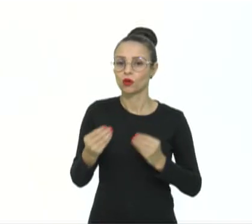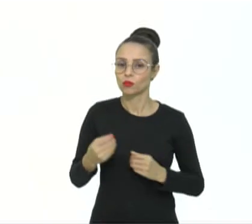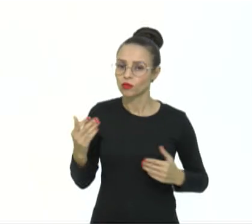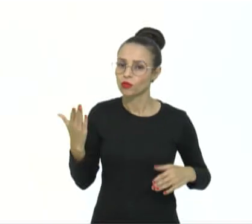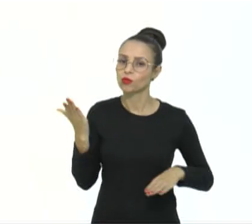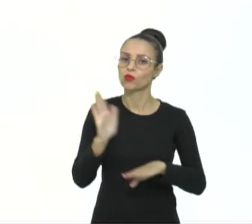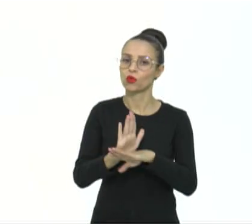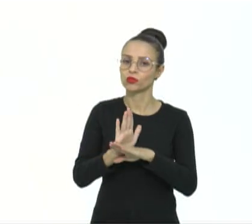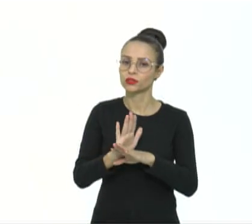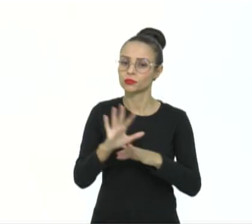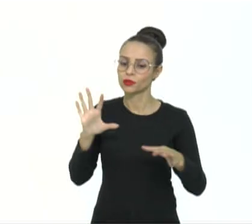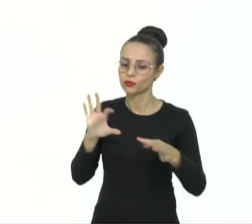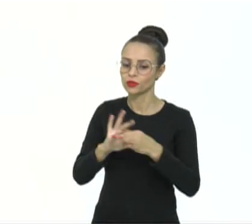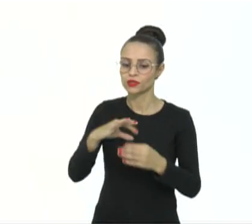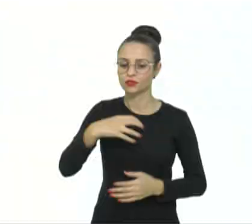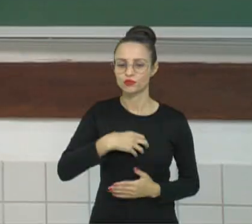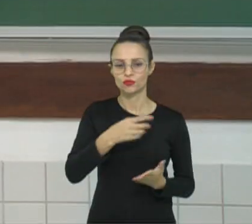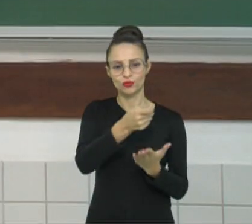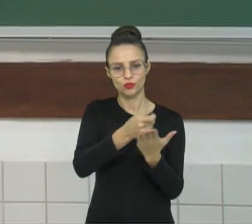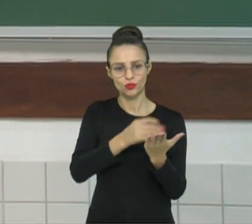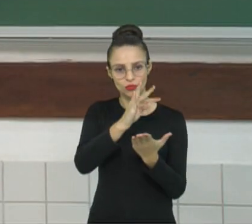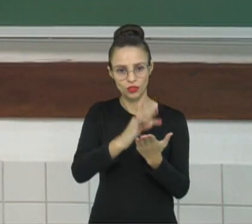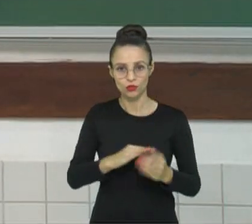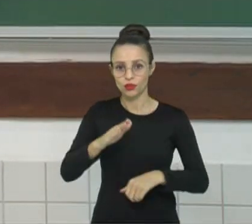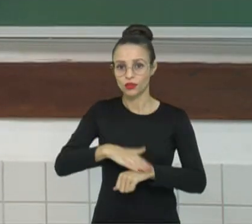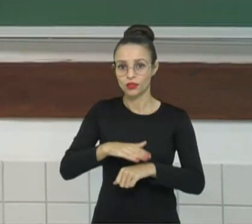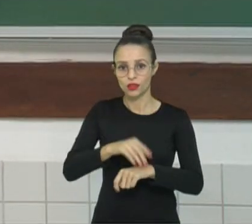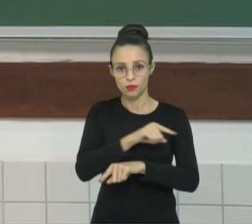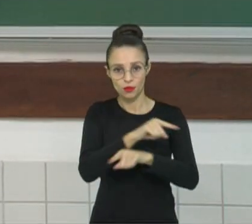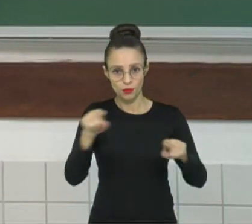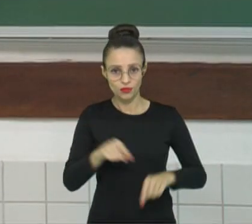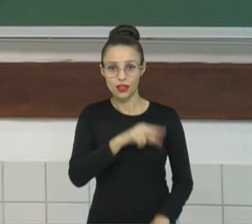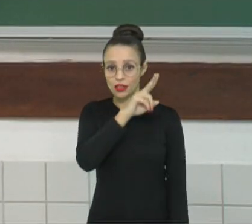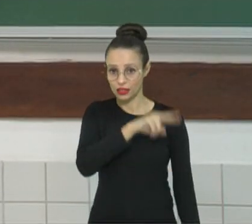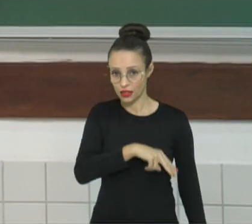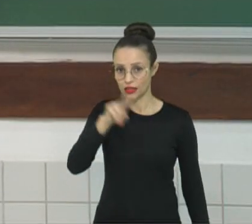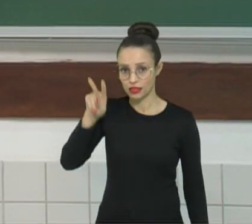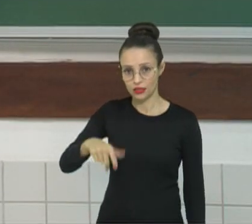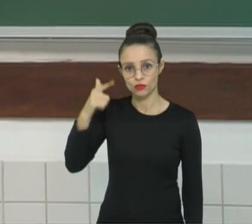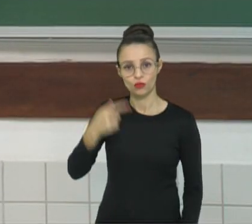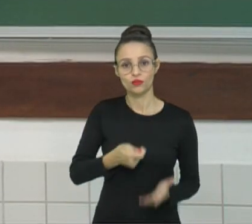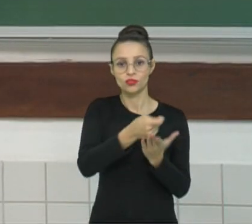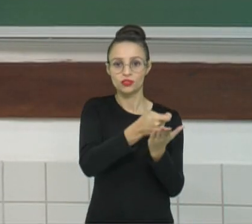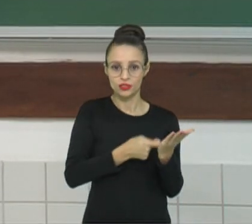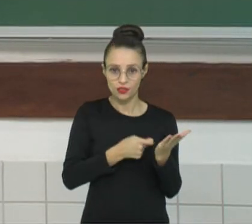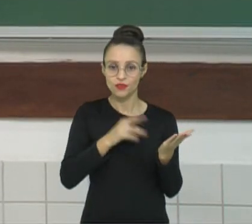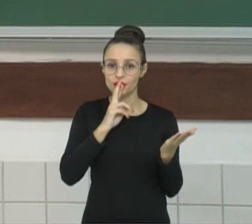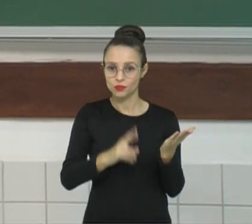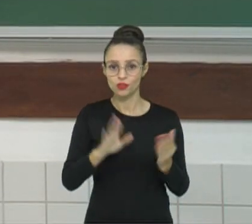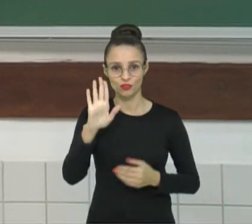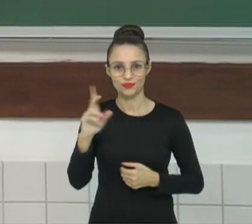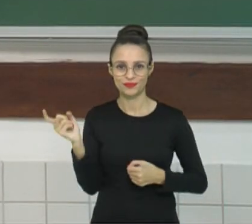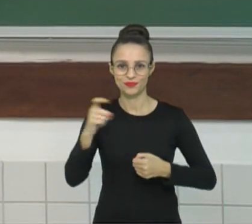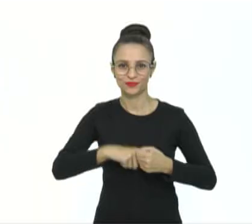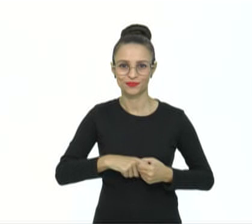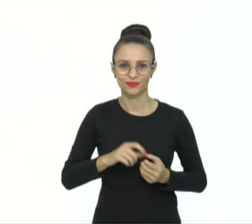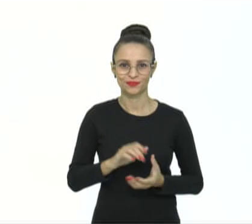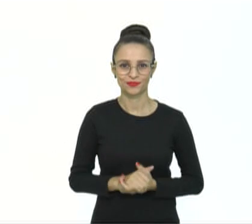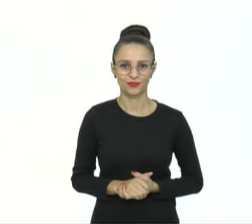para a produção textual? Eu vou dar um tempo para você reler a notícia, escrever aí no seu caderno a resposta e eu já